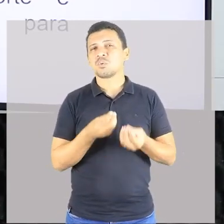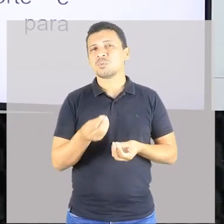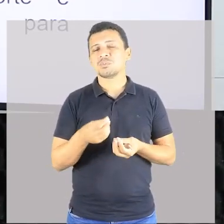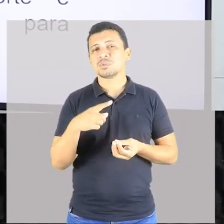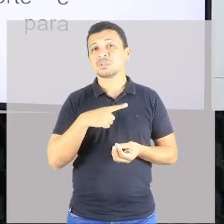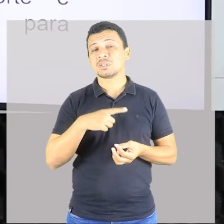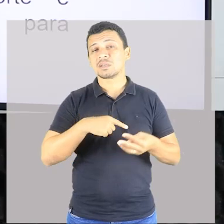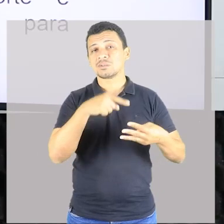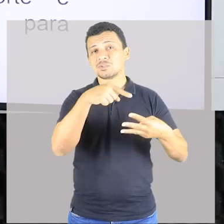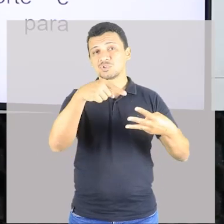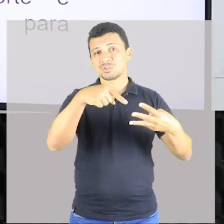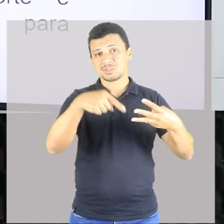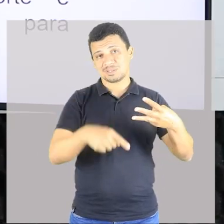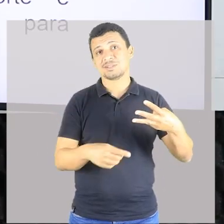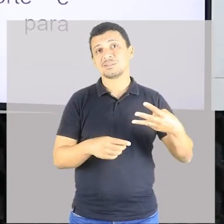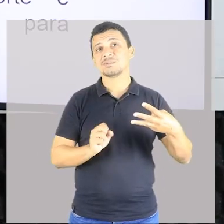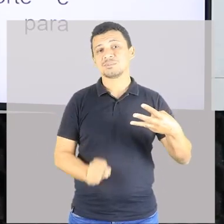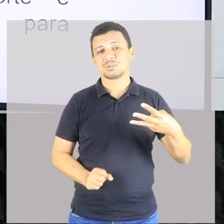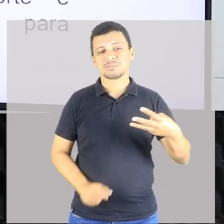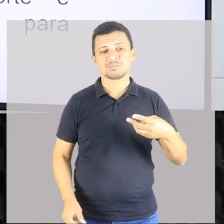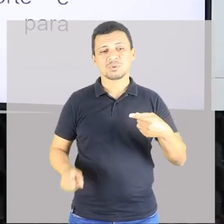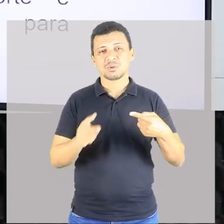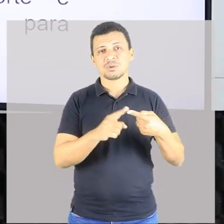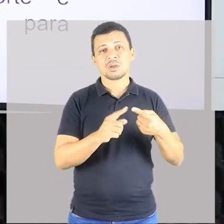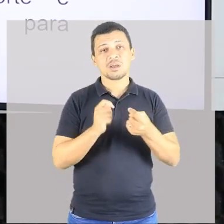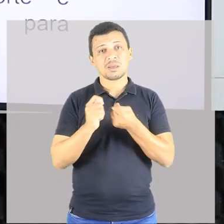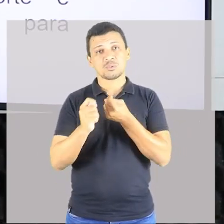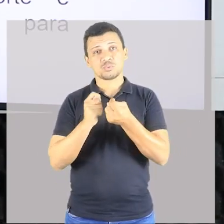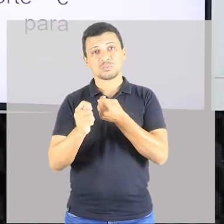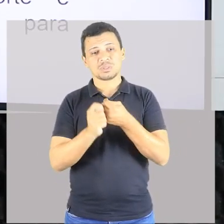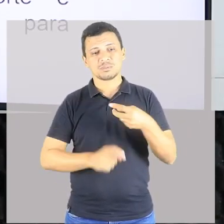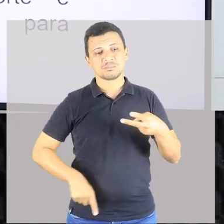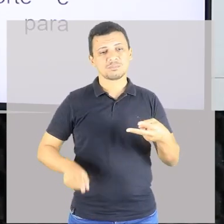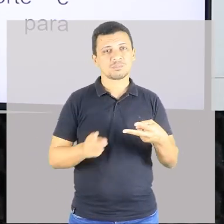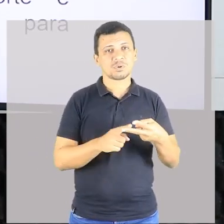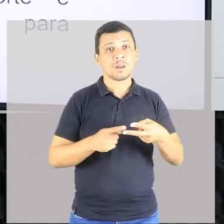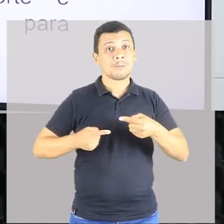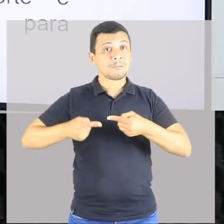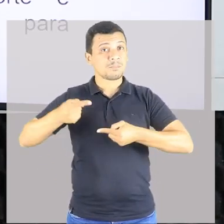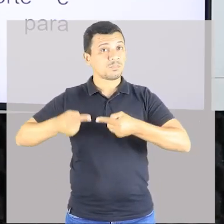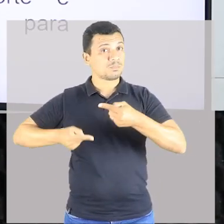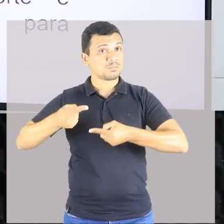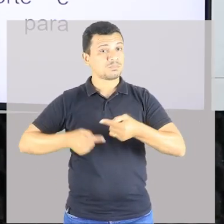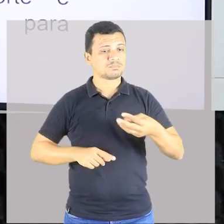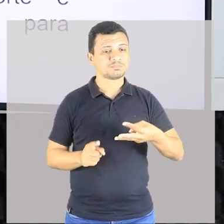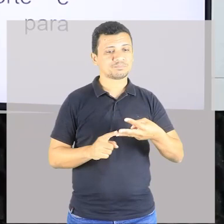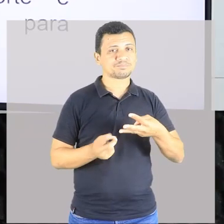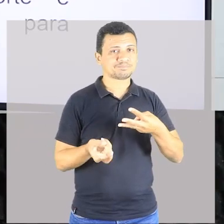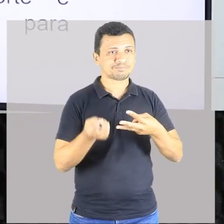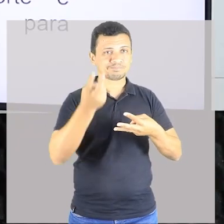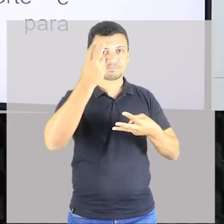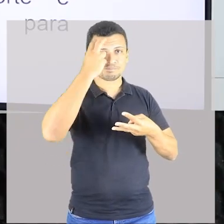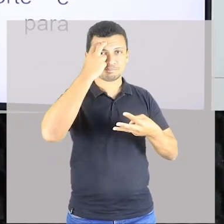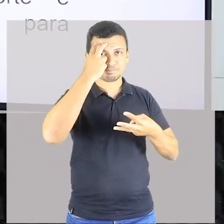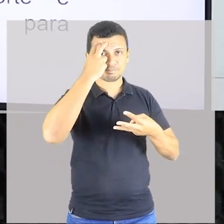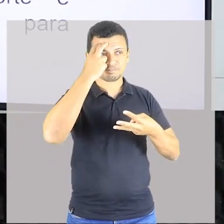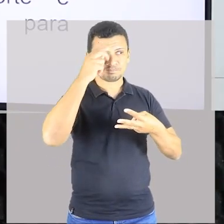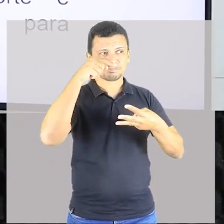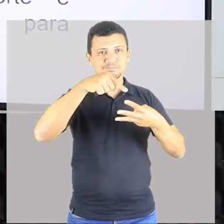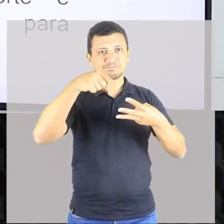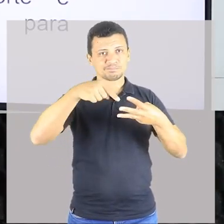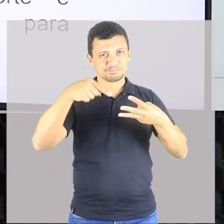em três elementos muito claros. No campo da economia, no campo da política e no campo da